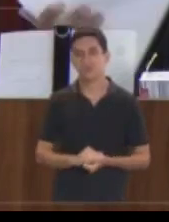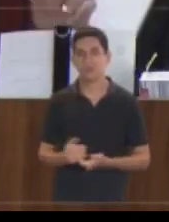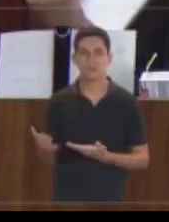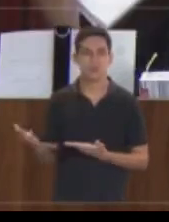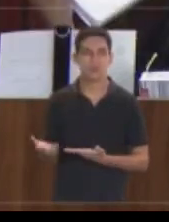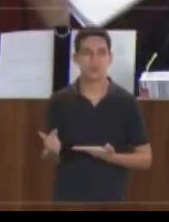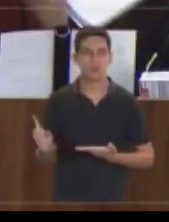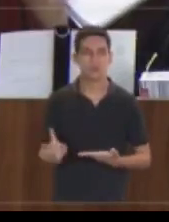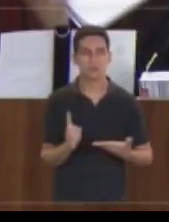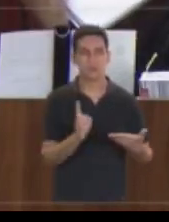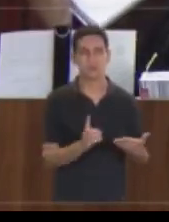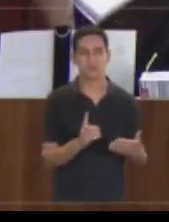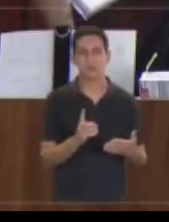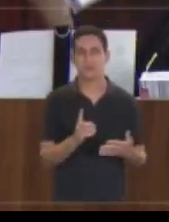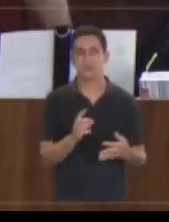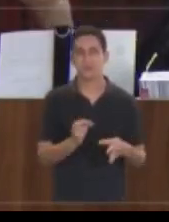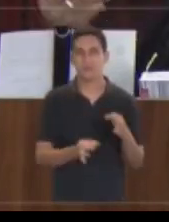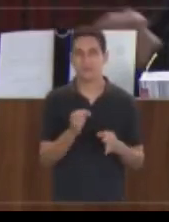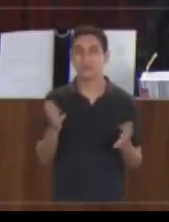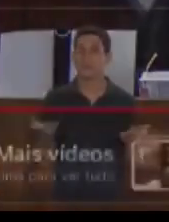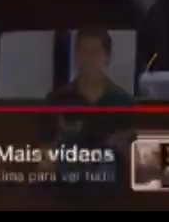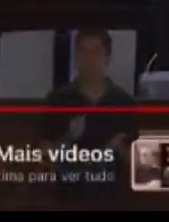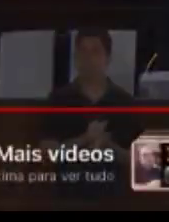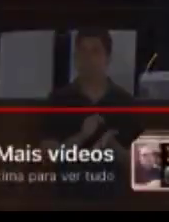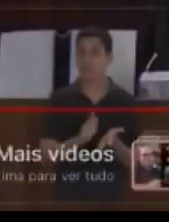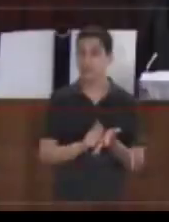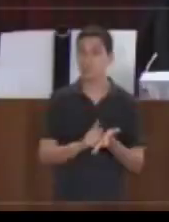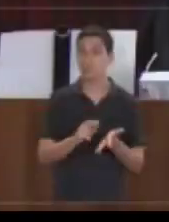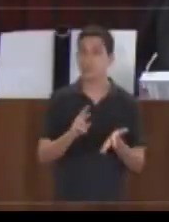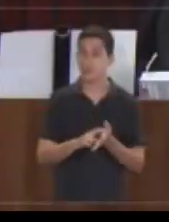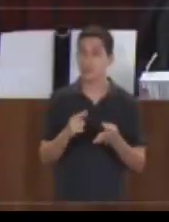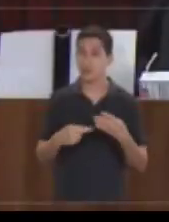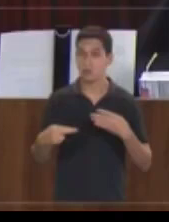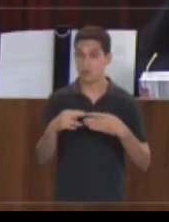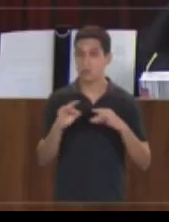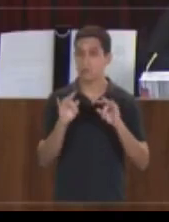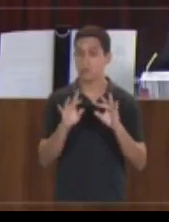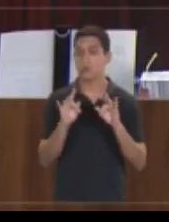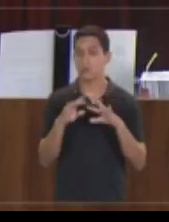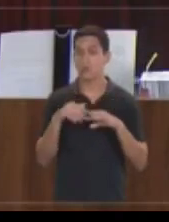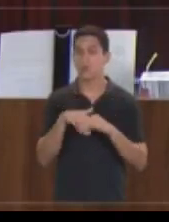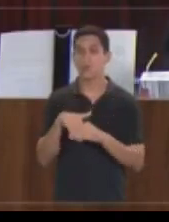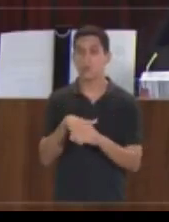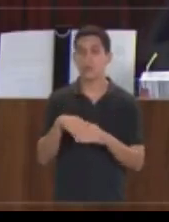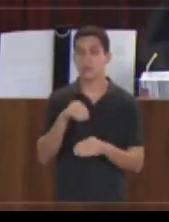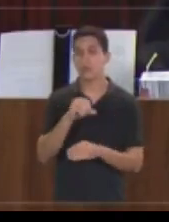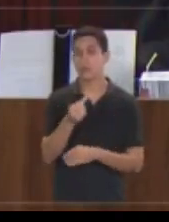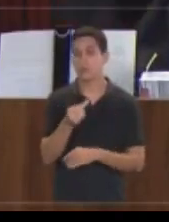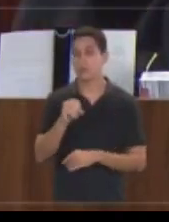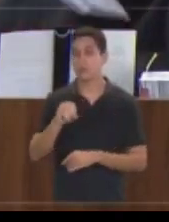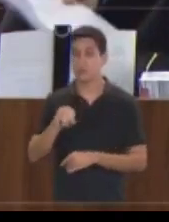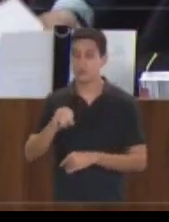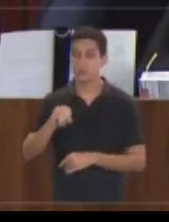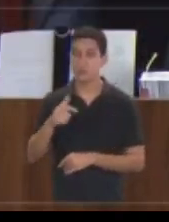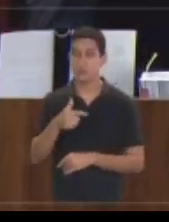Chamo a julgamento, agora sim, o agravo regimental em recurso especial eleitoral